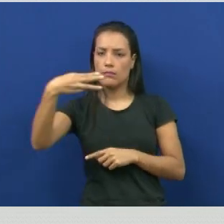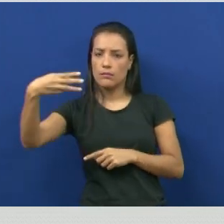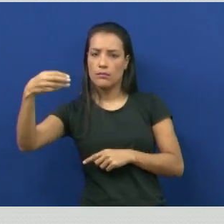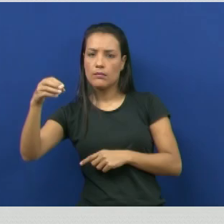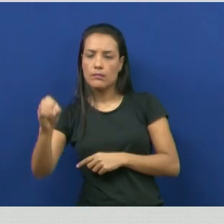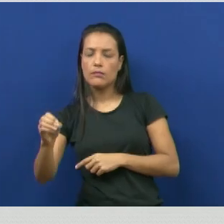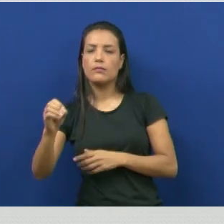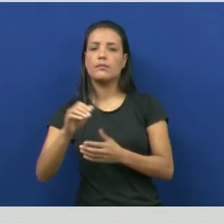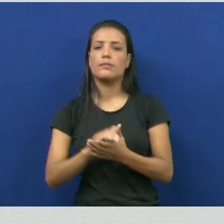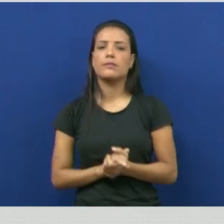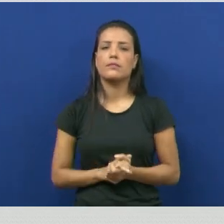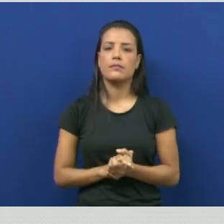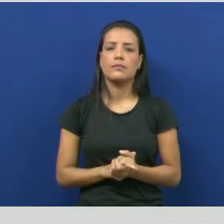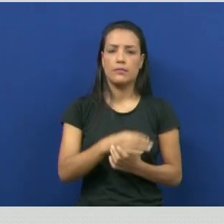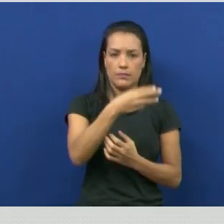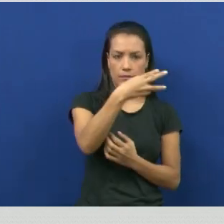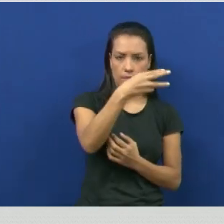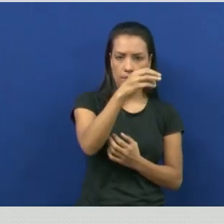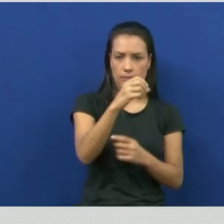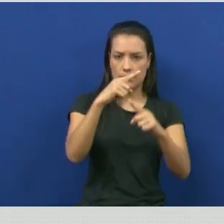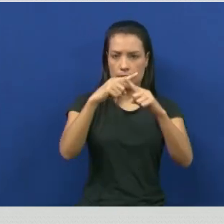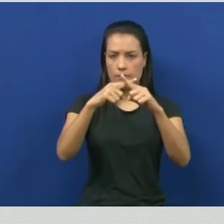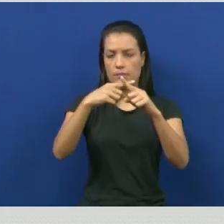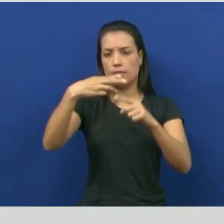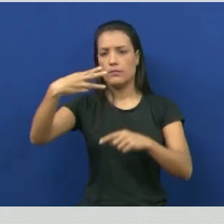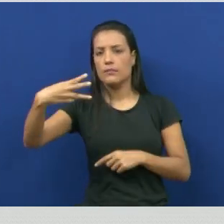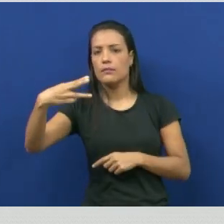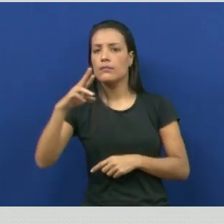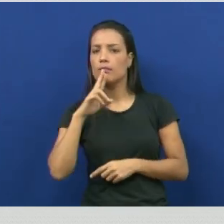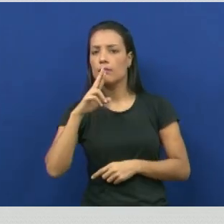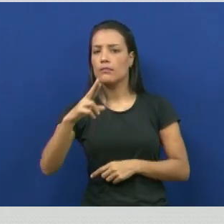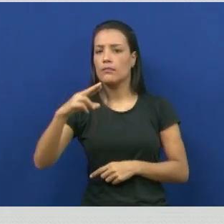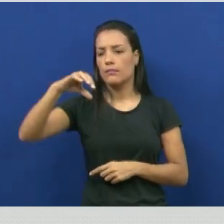vezes 3, 90. E aí, eu tenho um 90